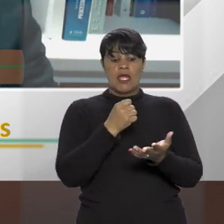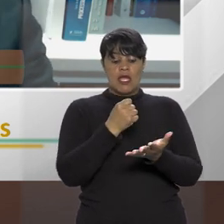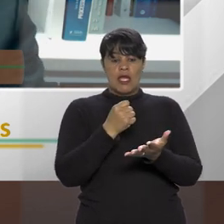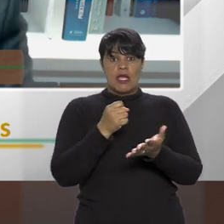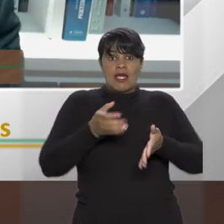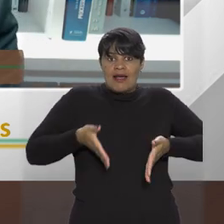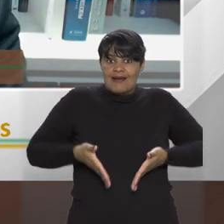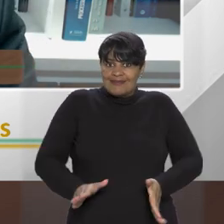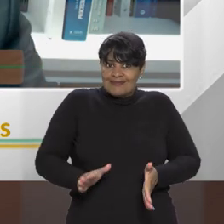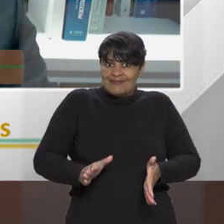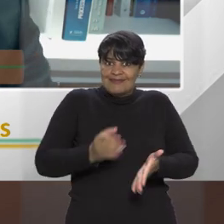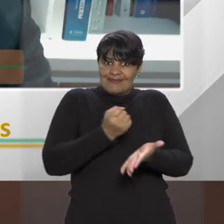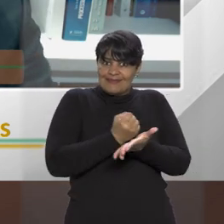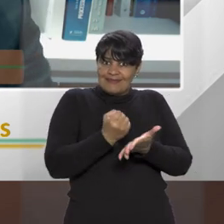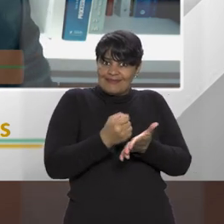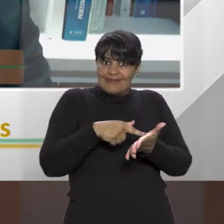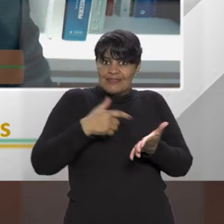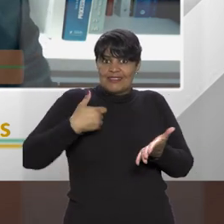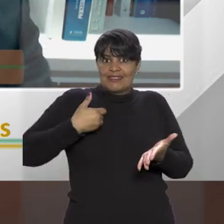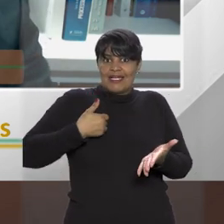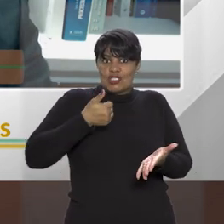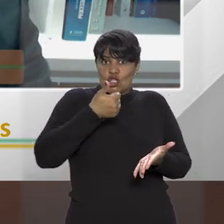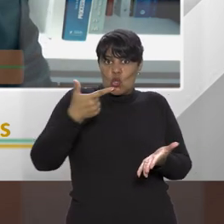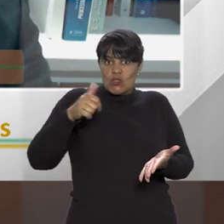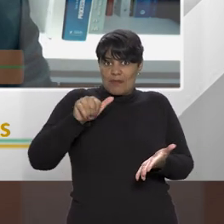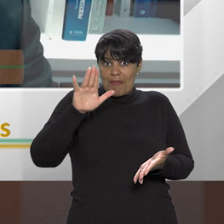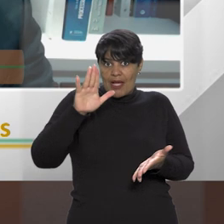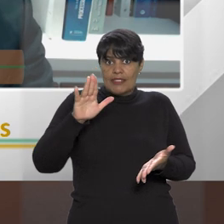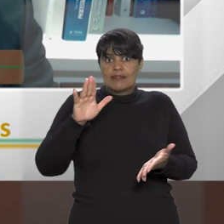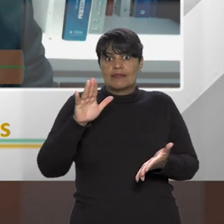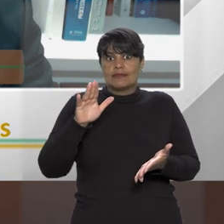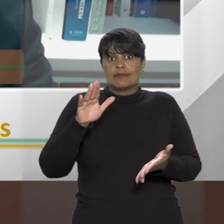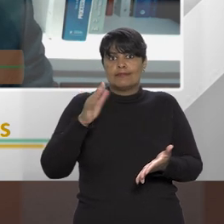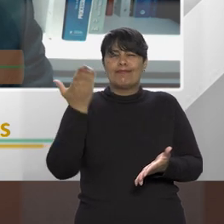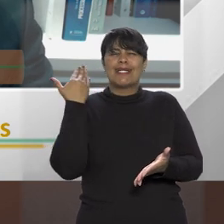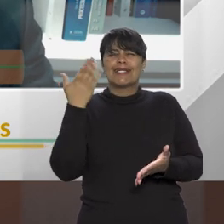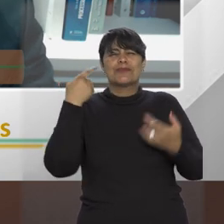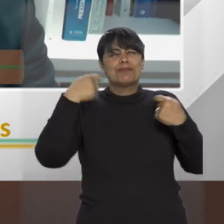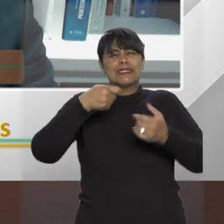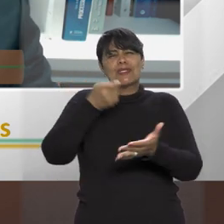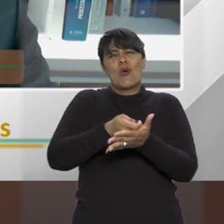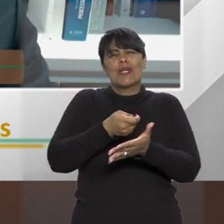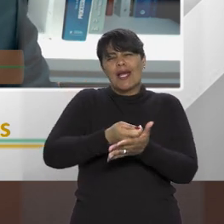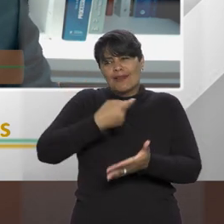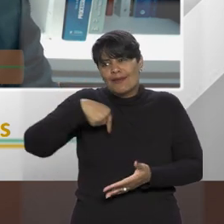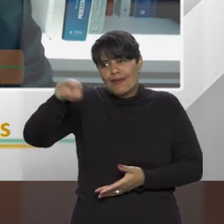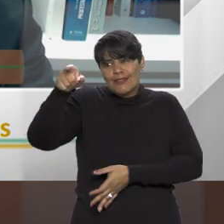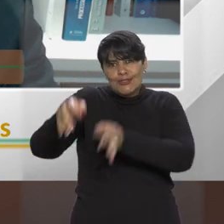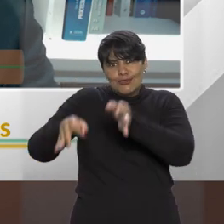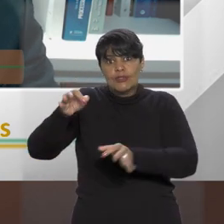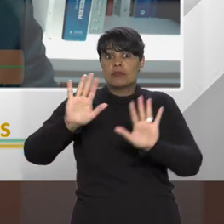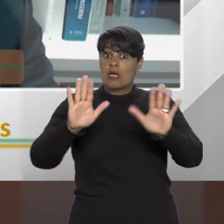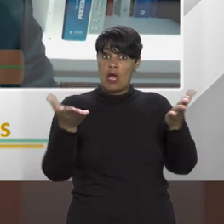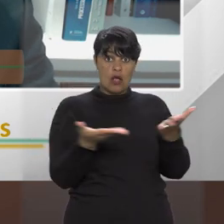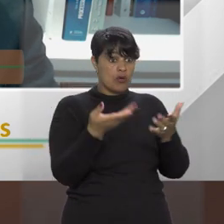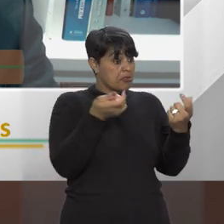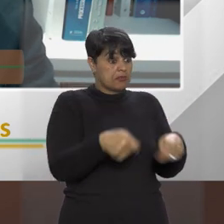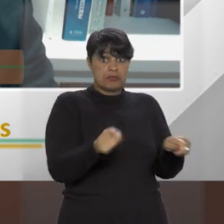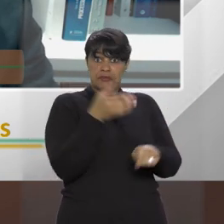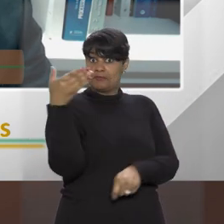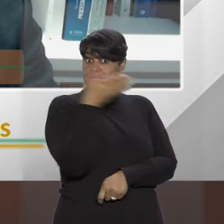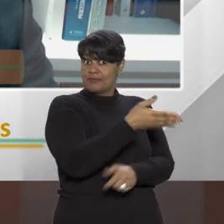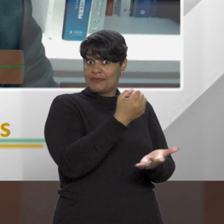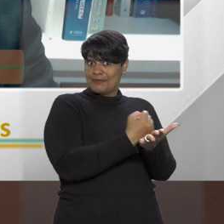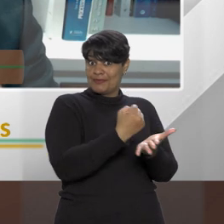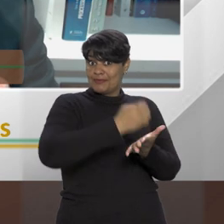Poder Judiciário e hoje é possível de fazer em cartório, é o artigo 46 da Lei 6.015, com redação pela Lei